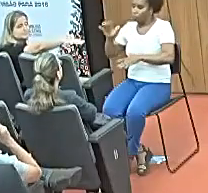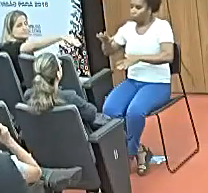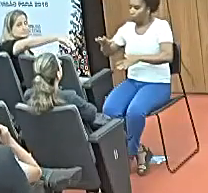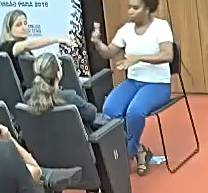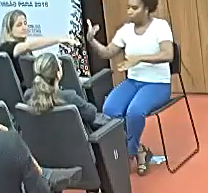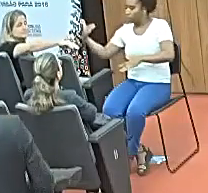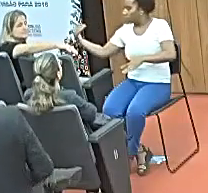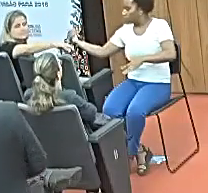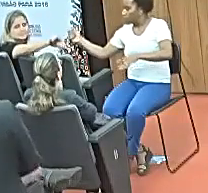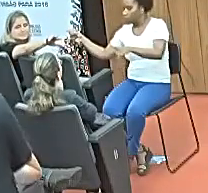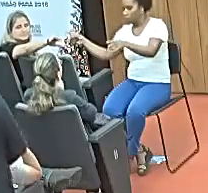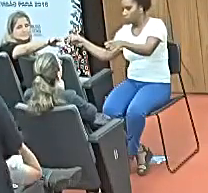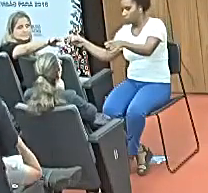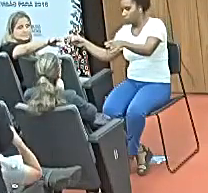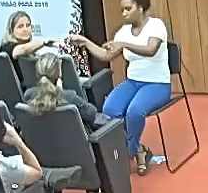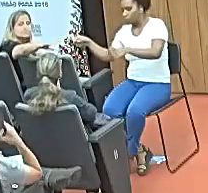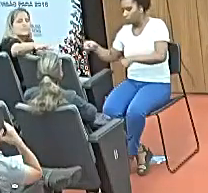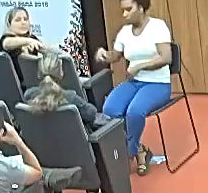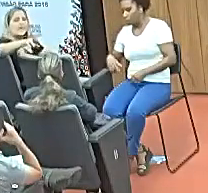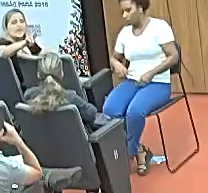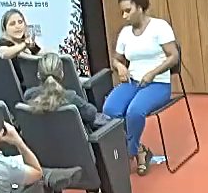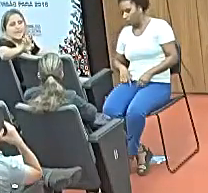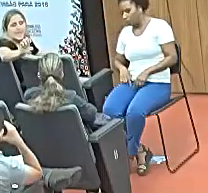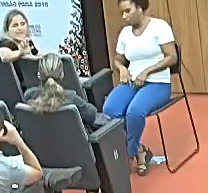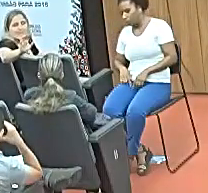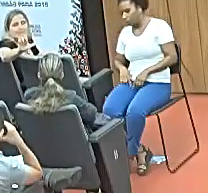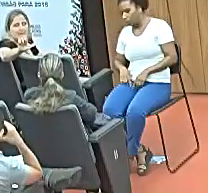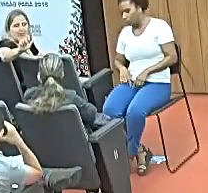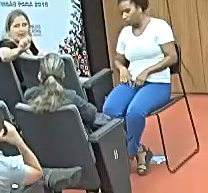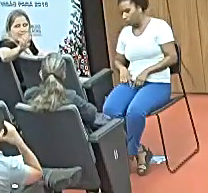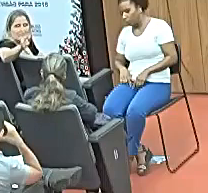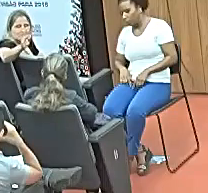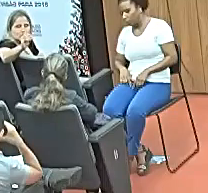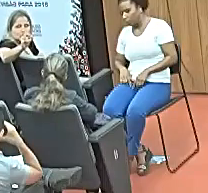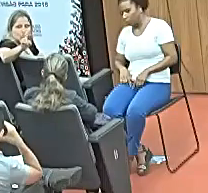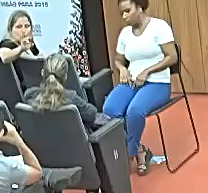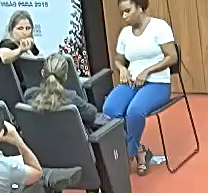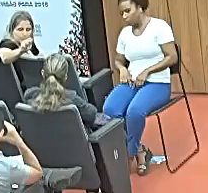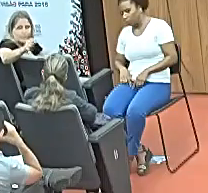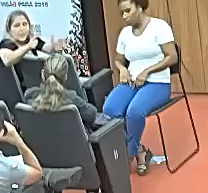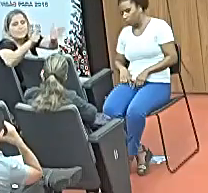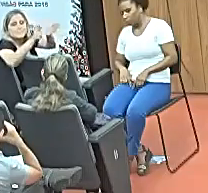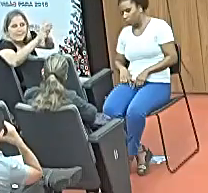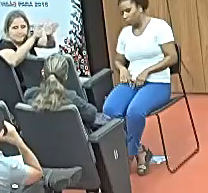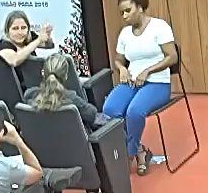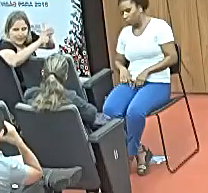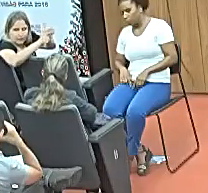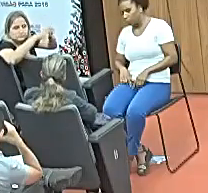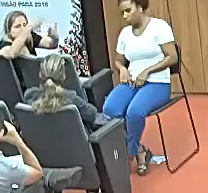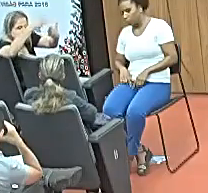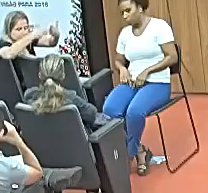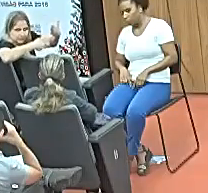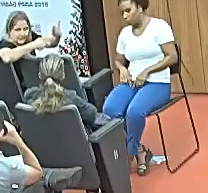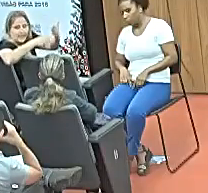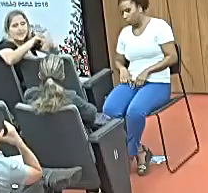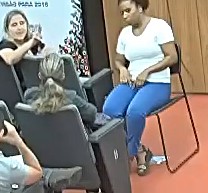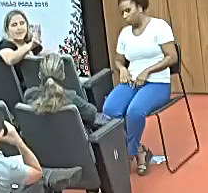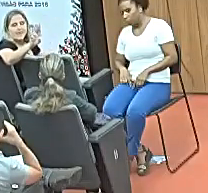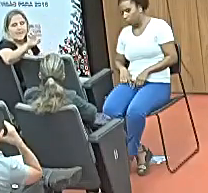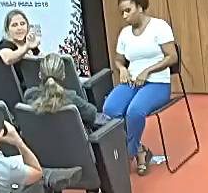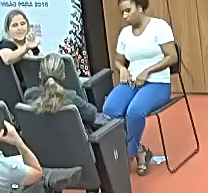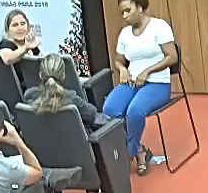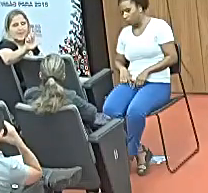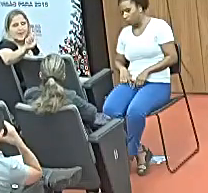possui um programa chamado de casa lá que acolhimento institucional a pessoas com deficiência esse